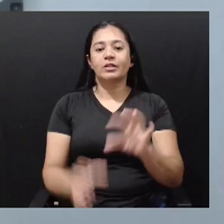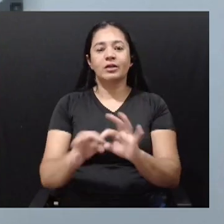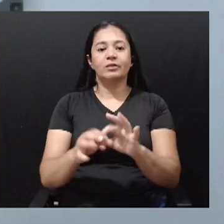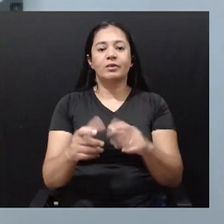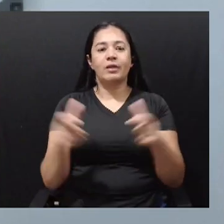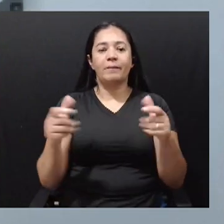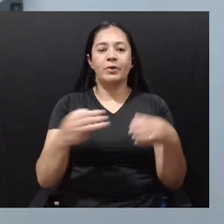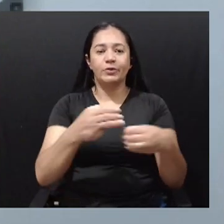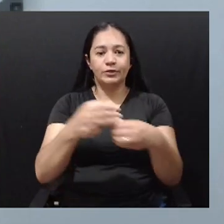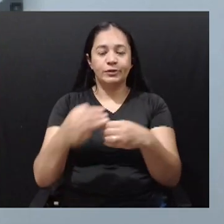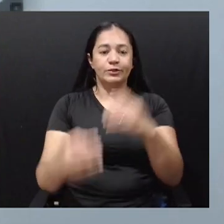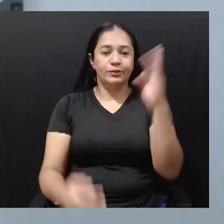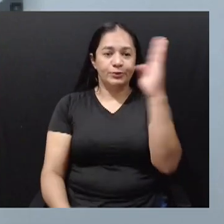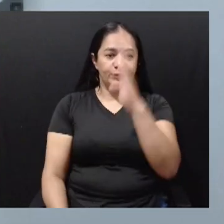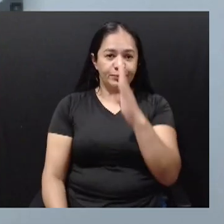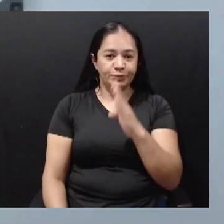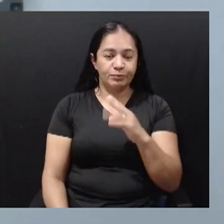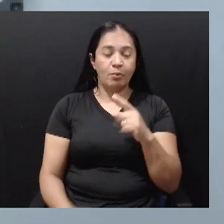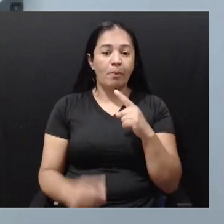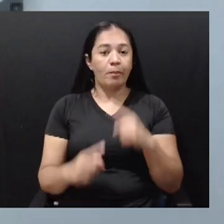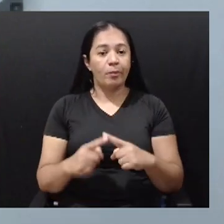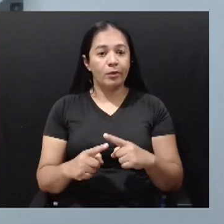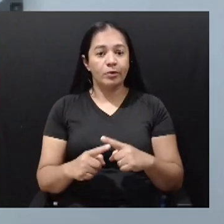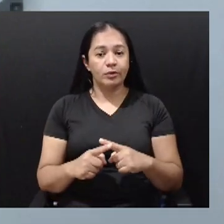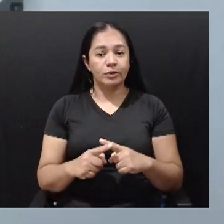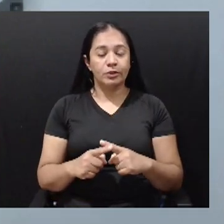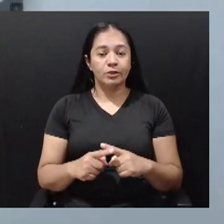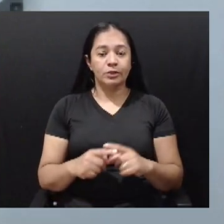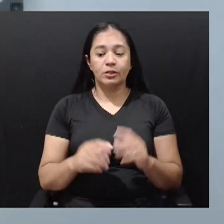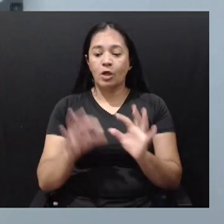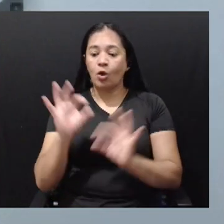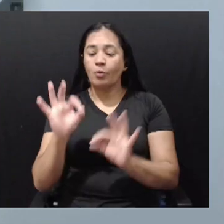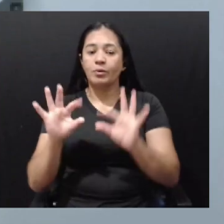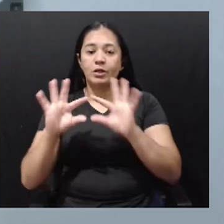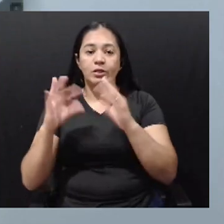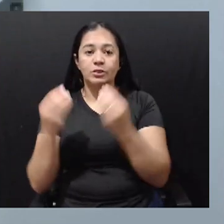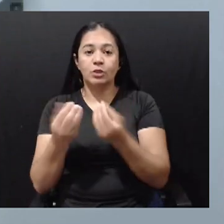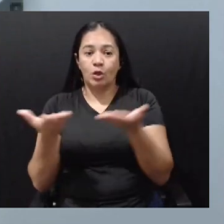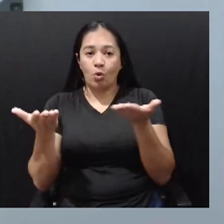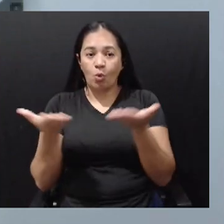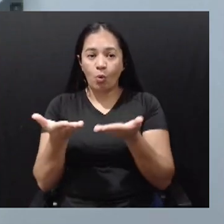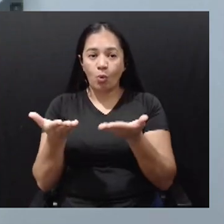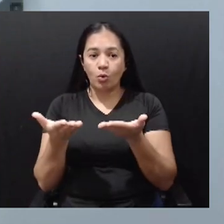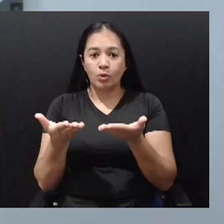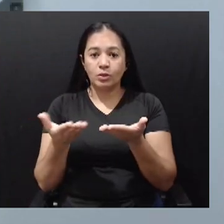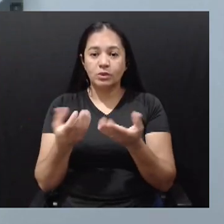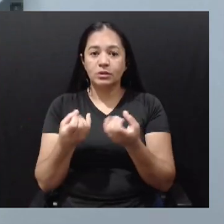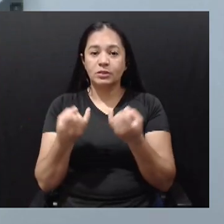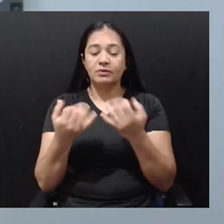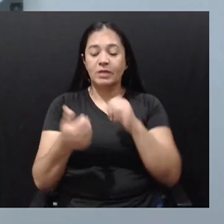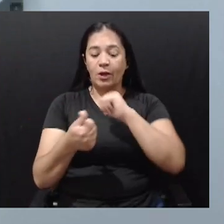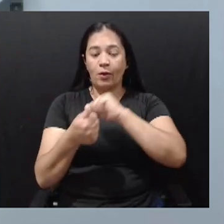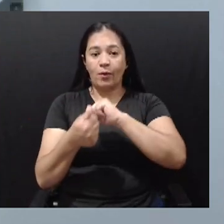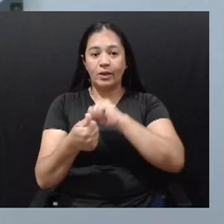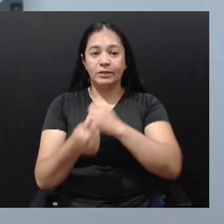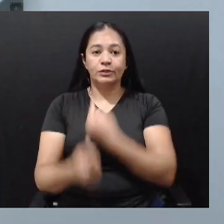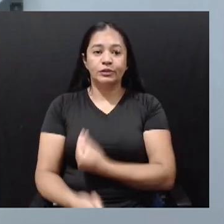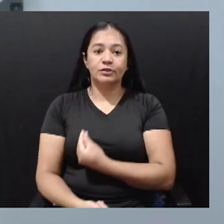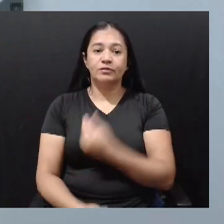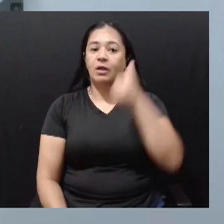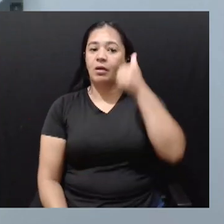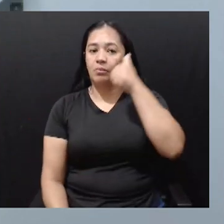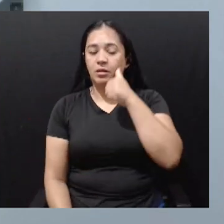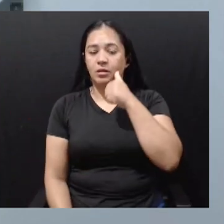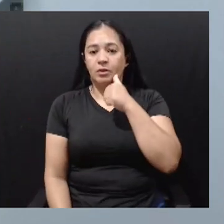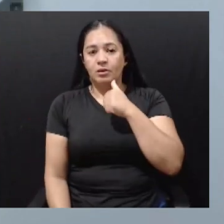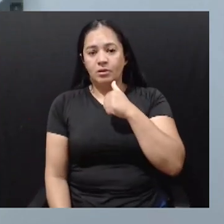Brasil, porque o planejamento familiar hoje, ele fala em qualidade de vida para a mulher. E essa qualidade de vida tem que ser uma